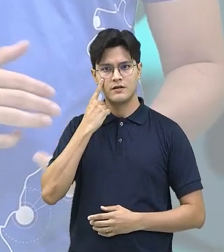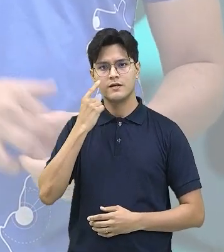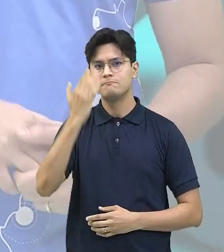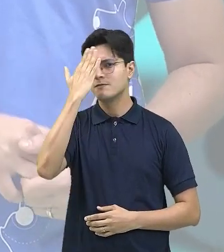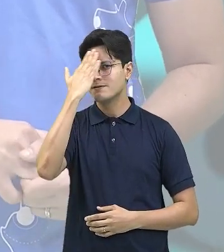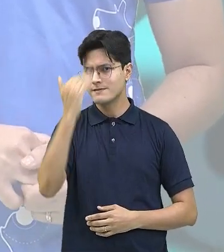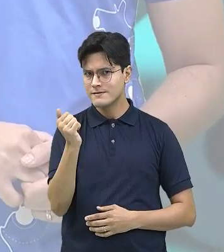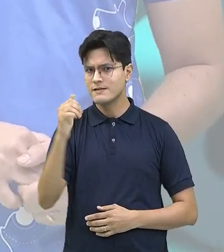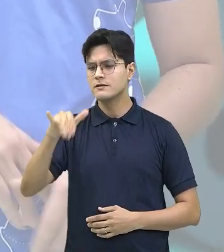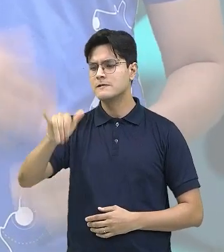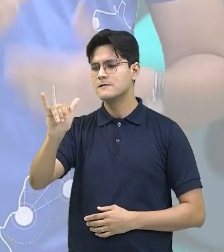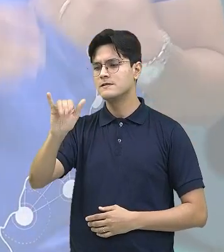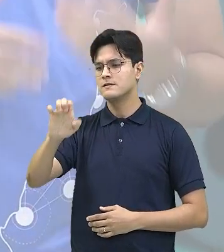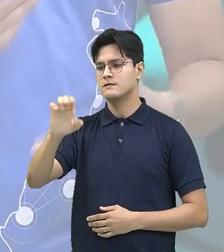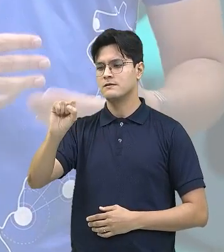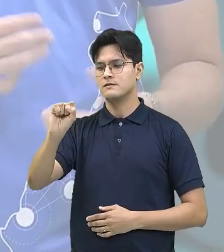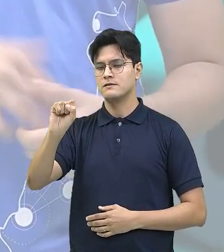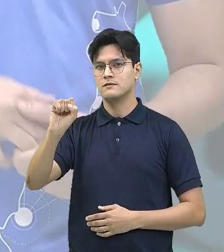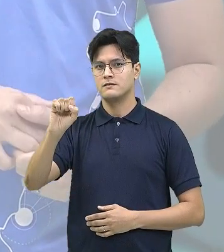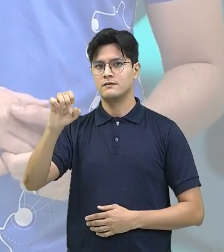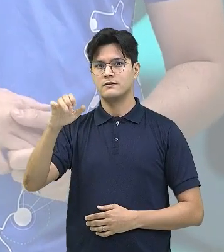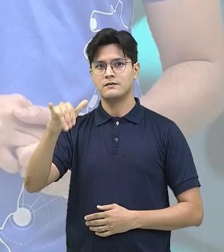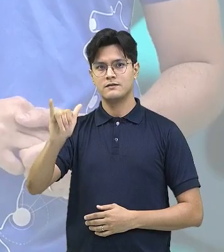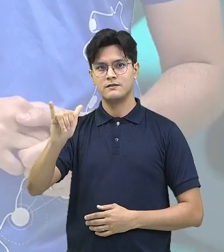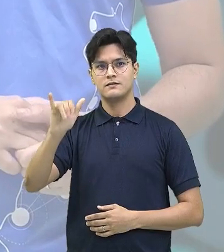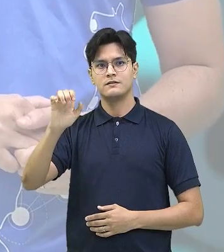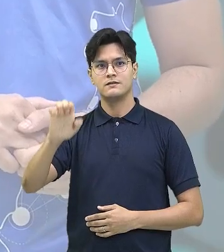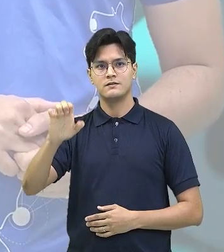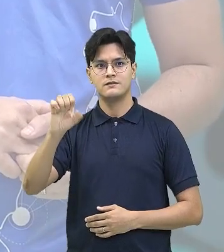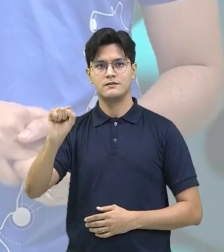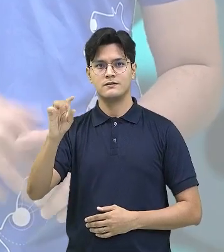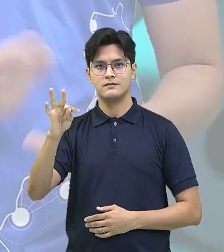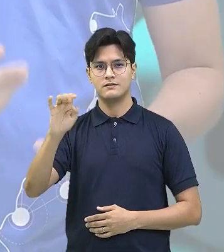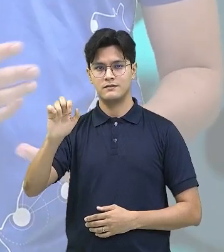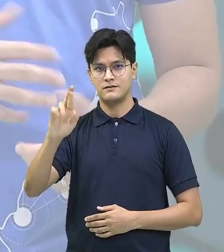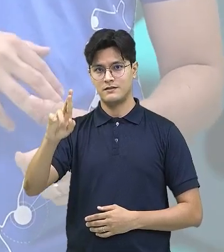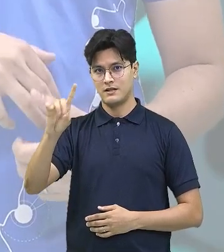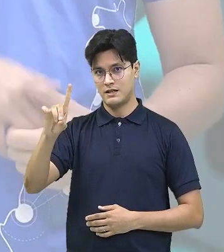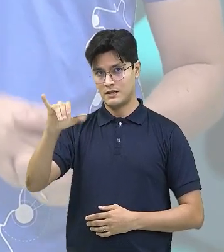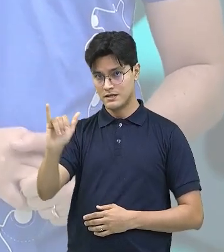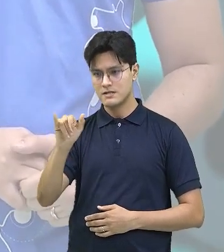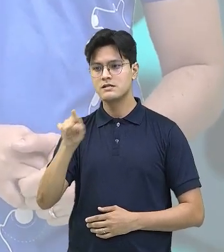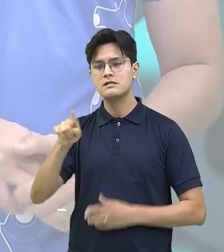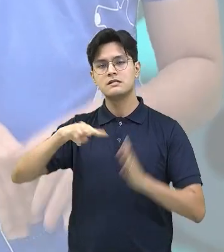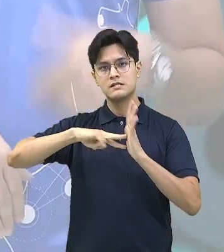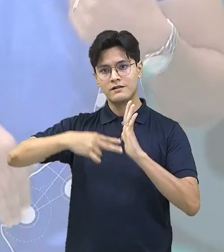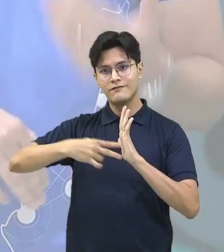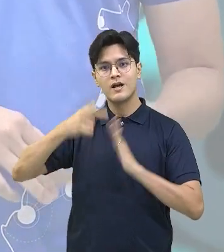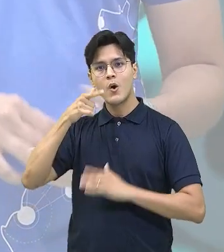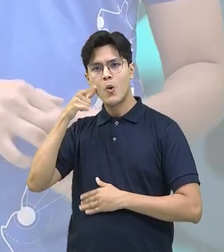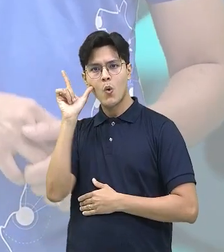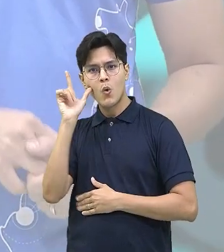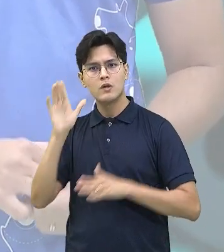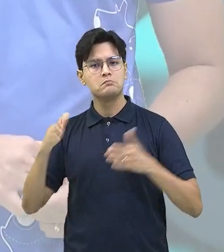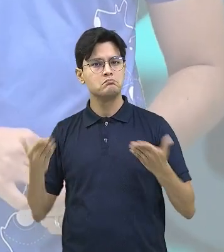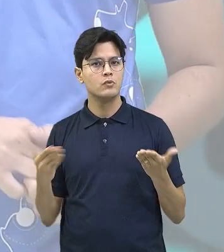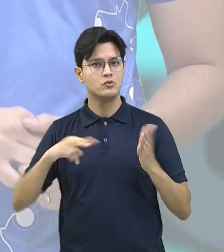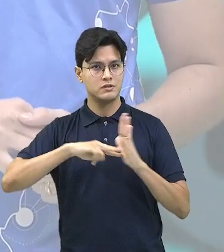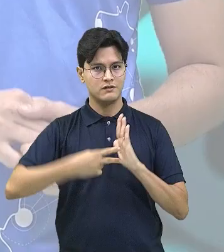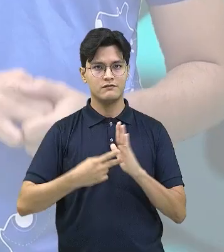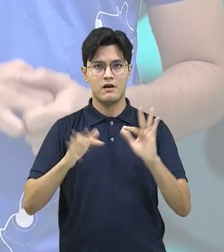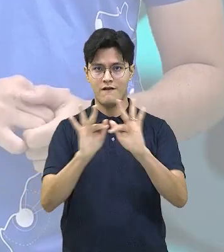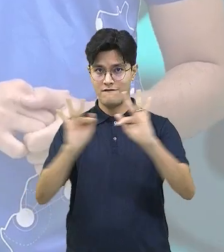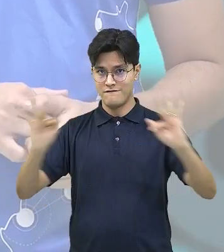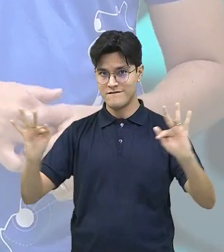yesterday significa ontem. Então, já me ajuda a identificar que esse texto está no passado, essa frase está no passado. I studied